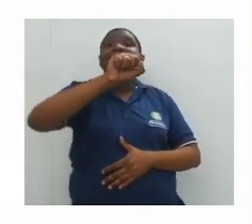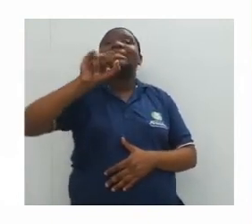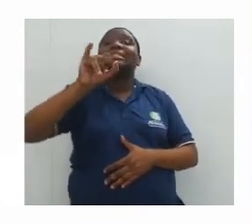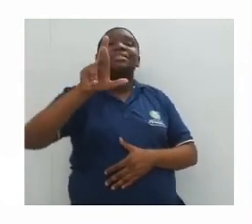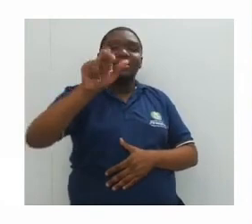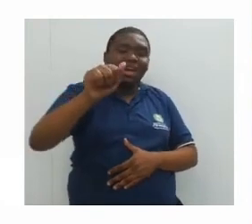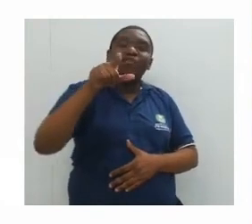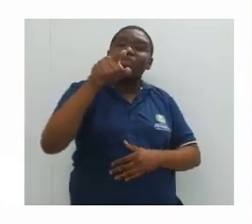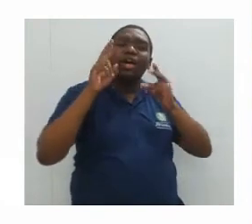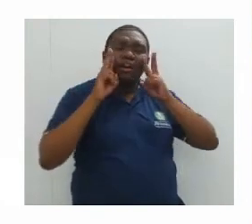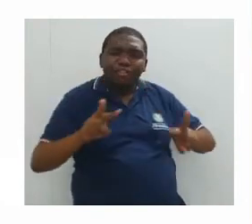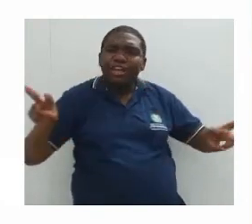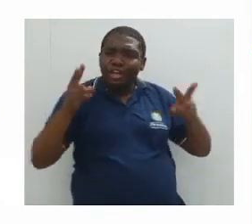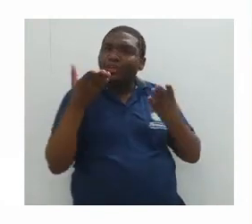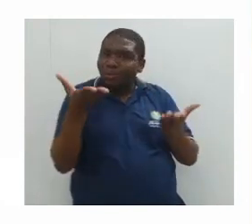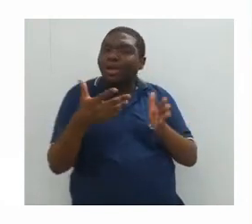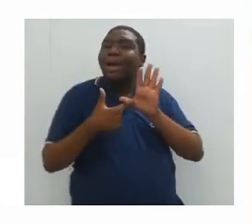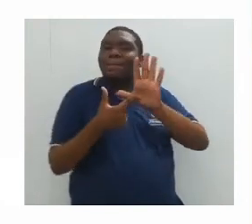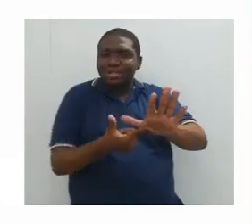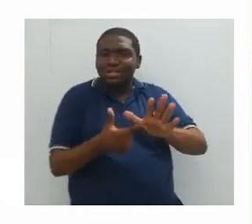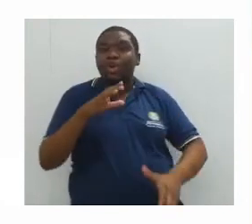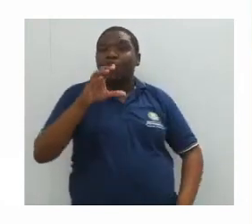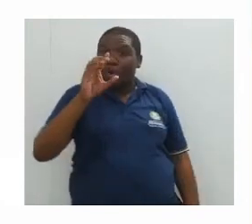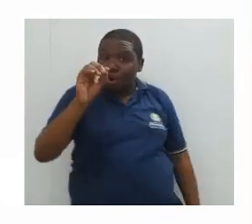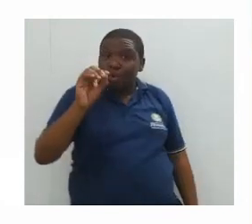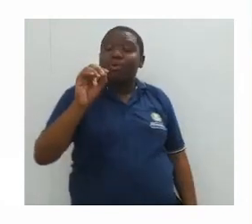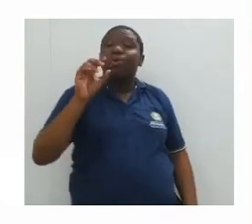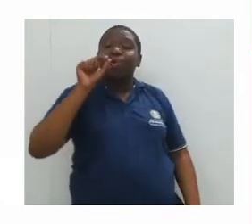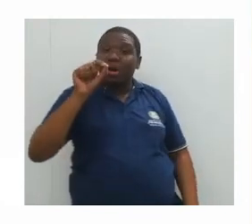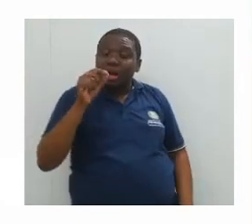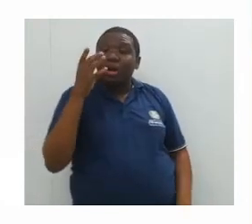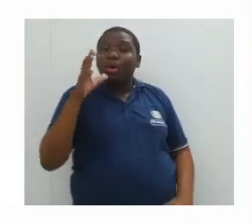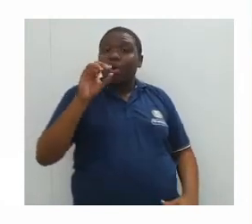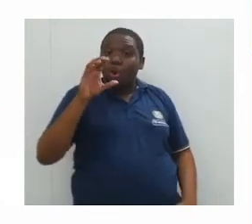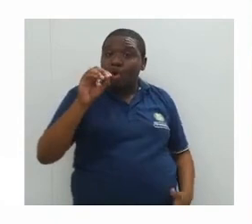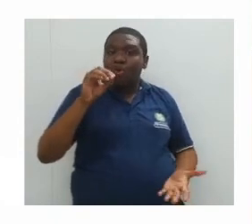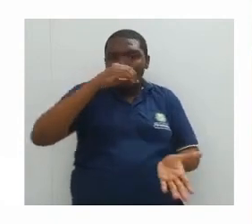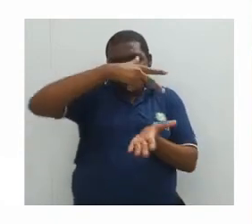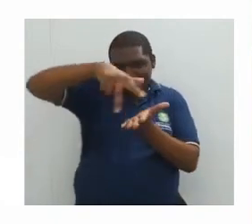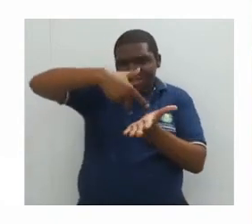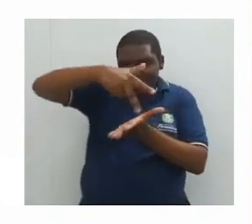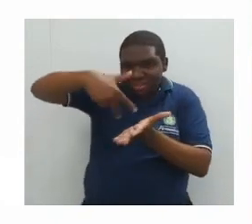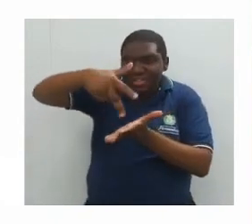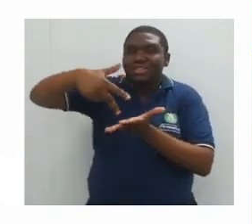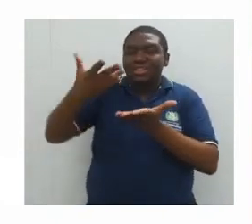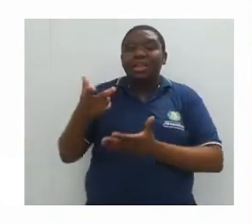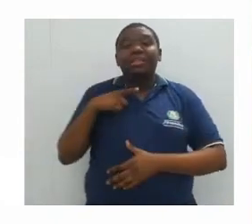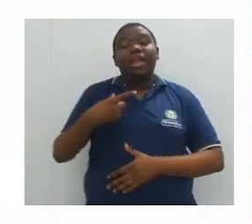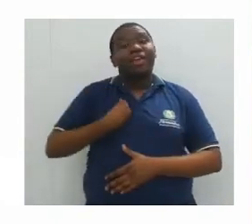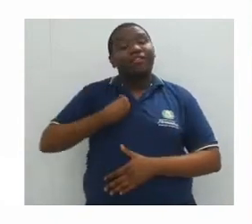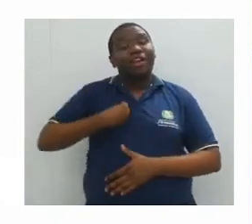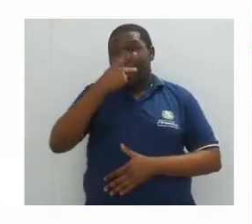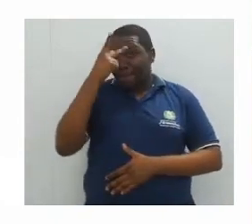está vendo que nessa apresentação, gente, o coco, esse coco de embolada, está sendo vivenciado